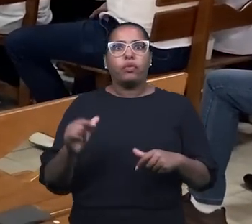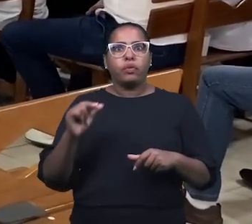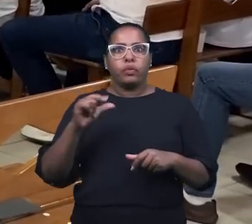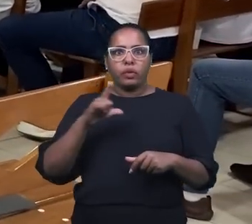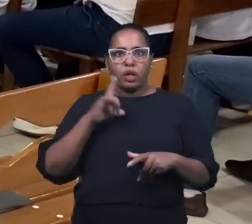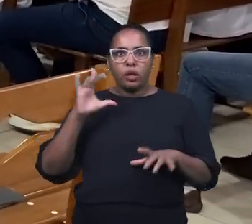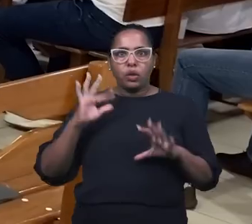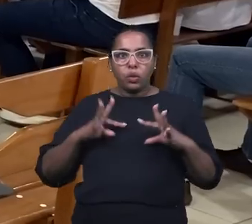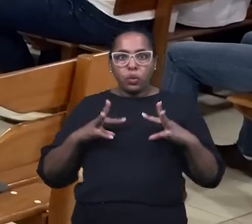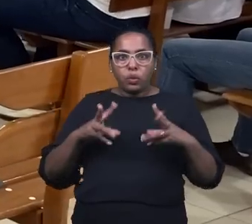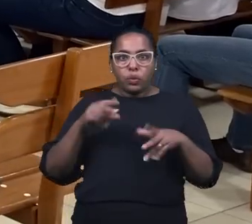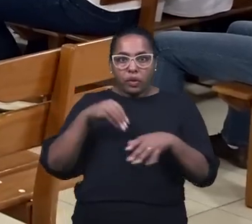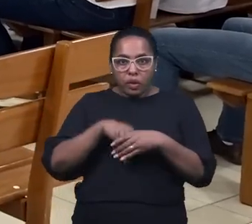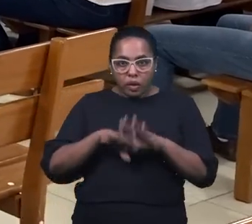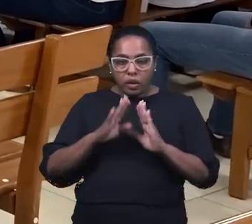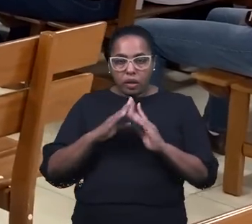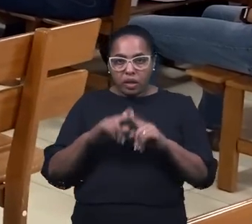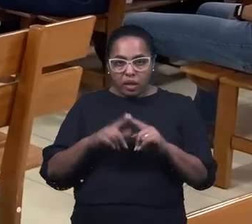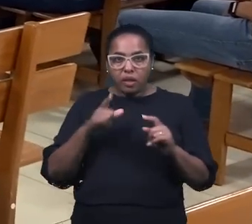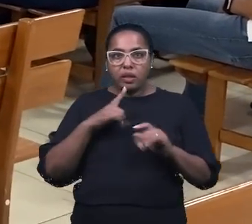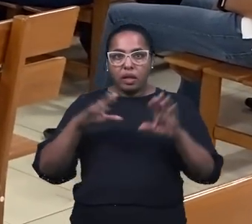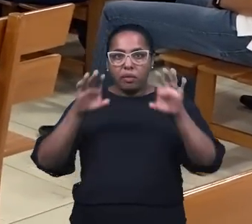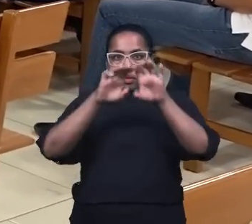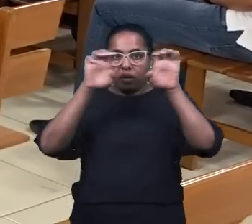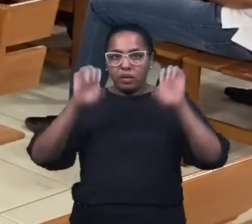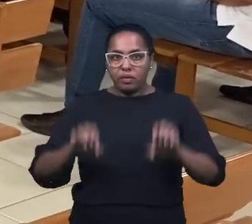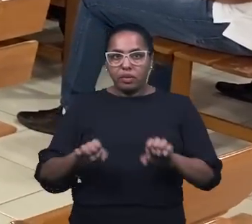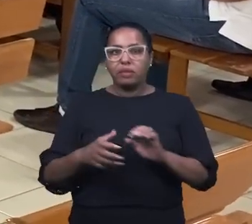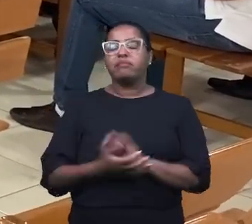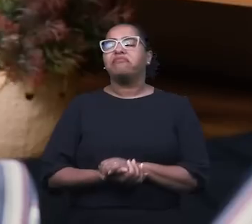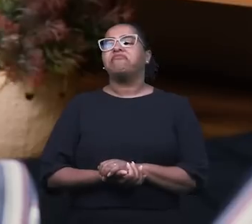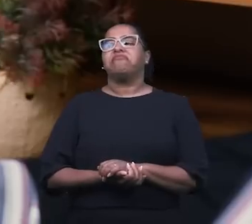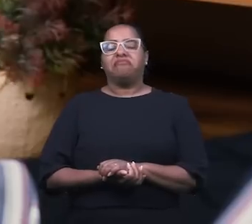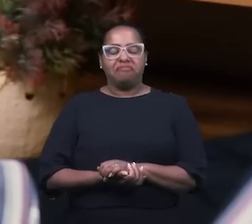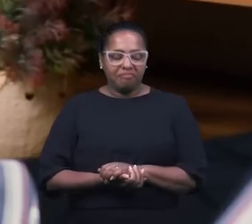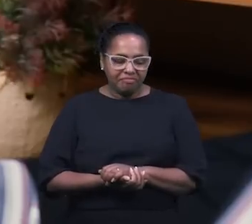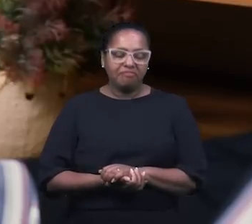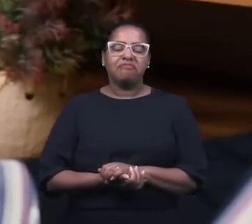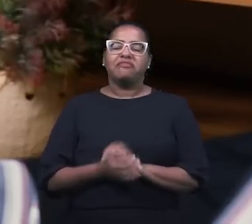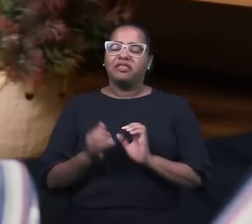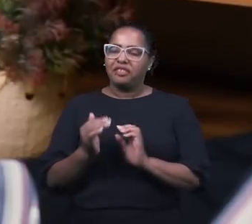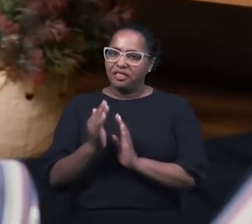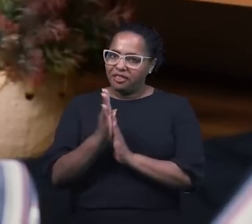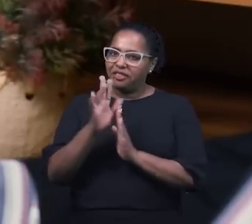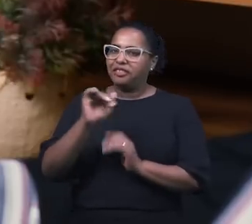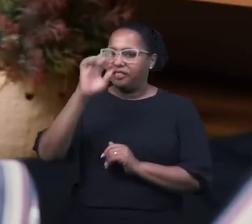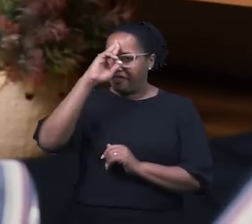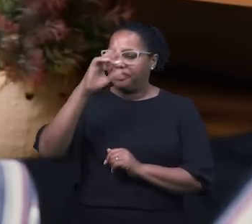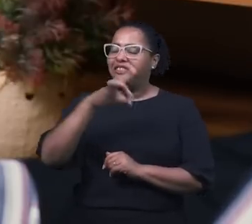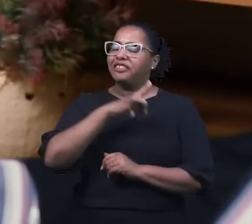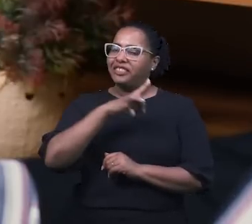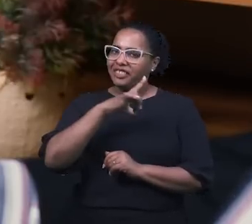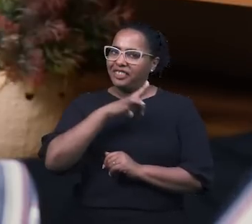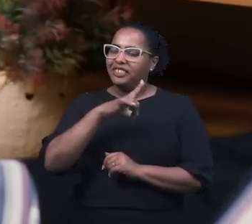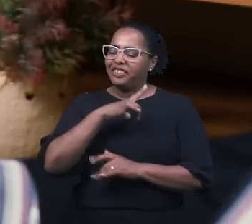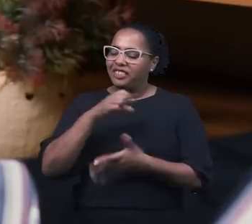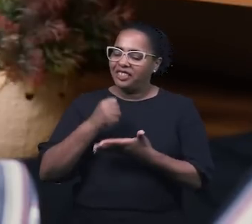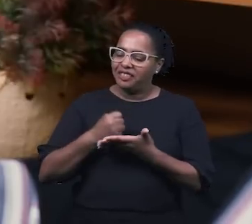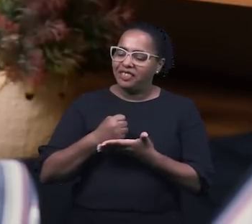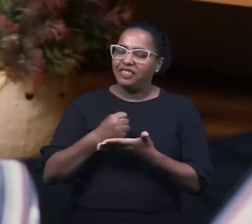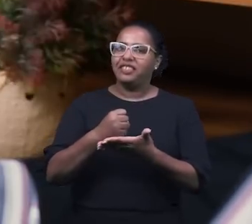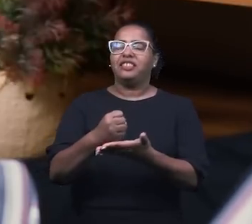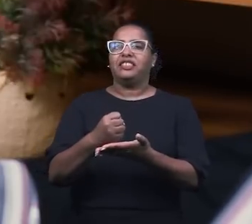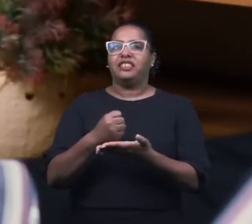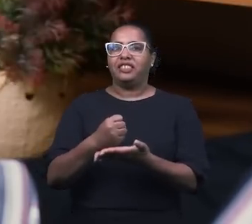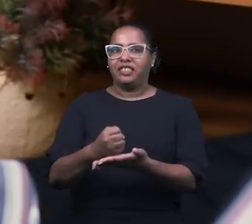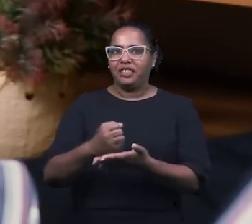esse povo dentro da igreja, nós temos essa estrutura? Louvado seja o nome do Senhor, porque temos esse